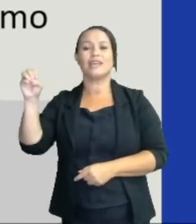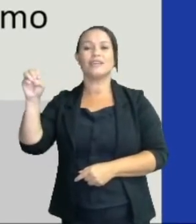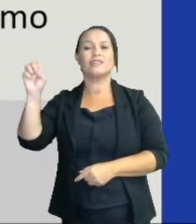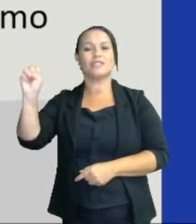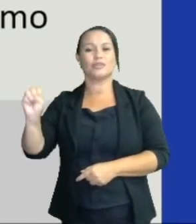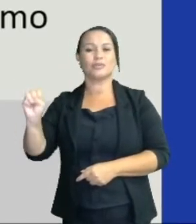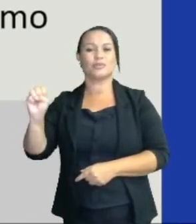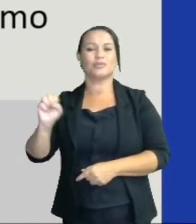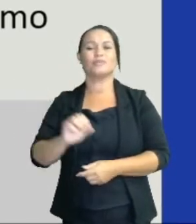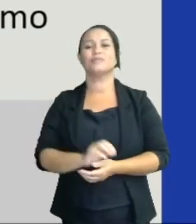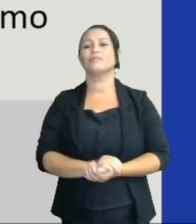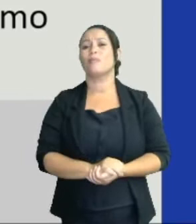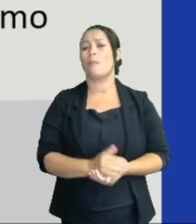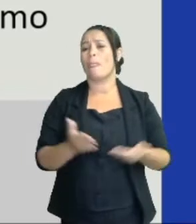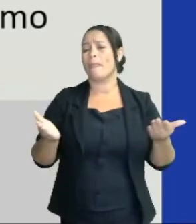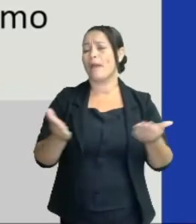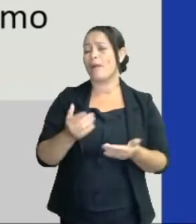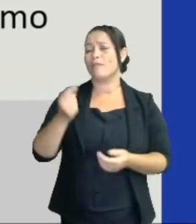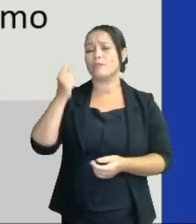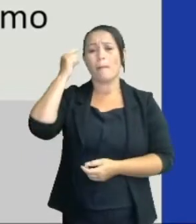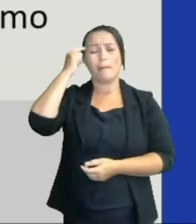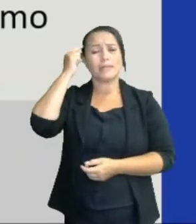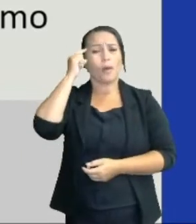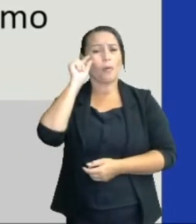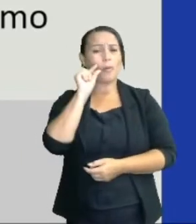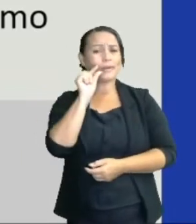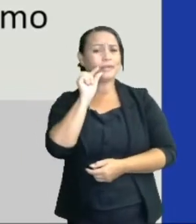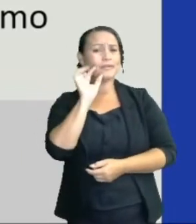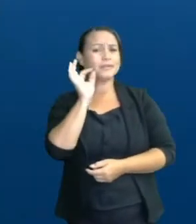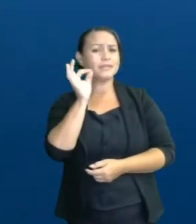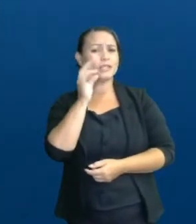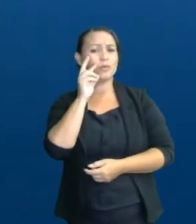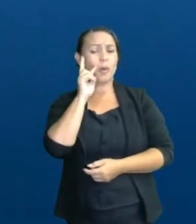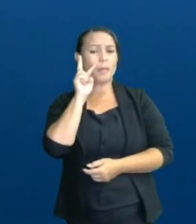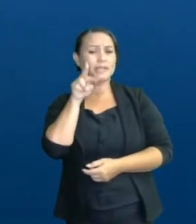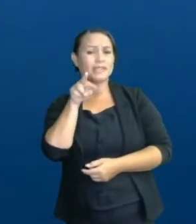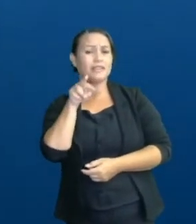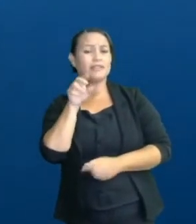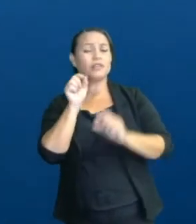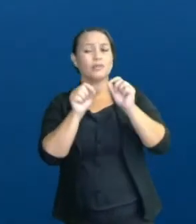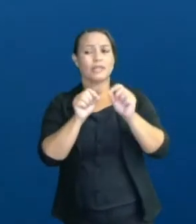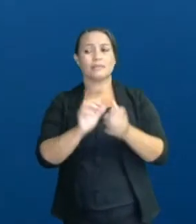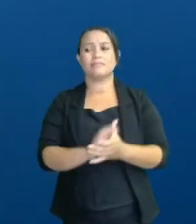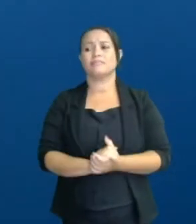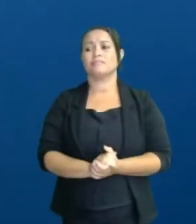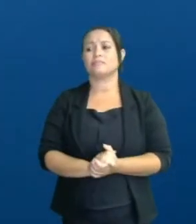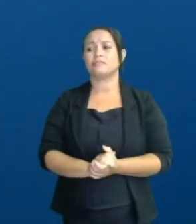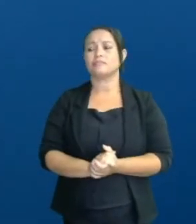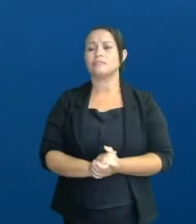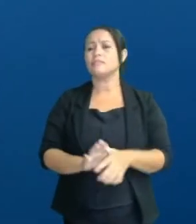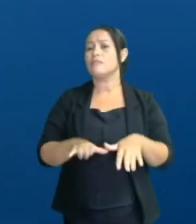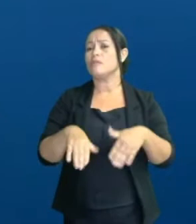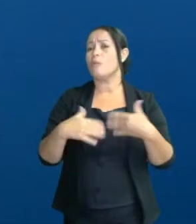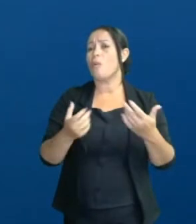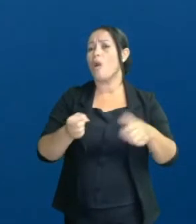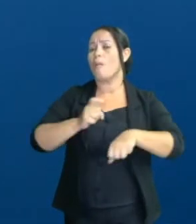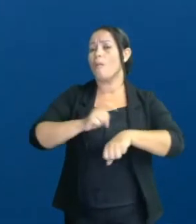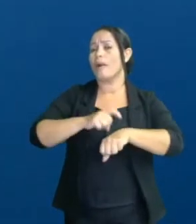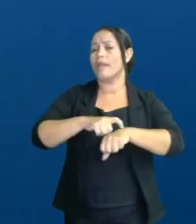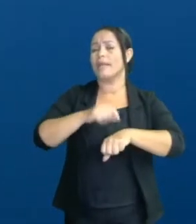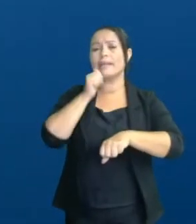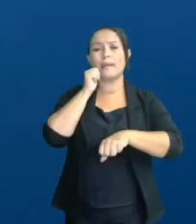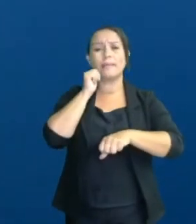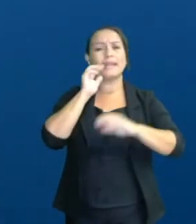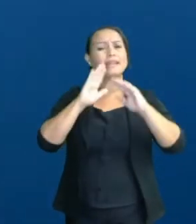segundos. Agora vamos pensar um pouquinho, certo? Observando aqui a cena. Em que horário Luana estava